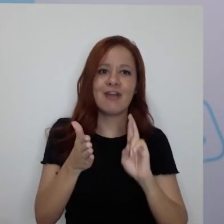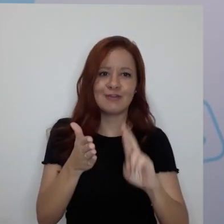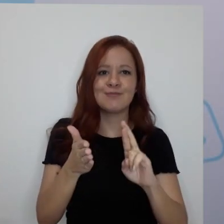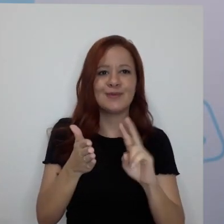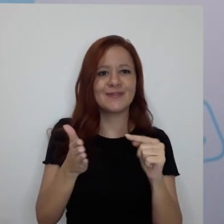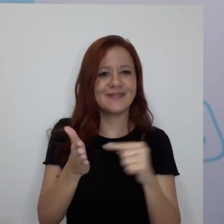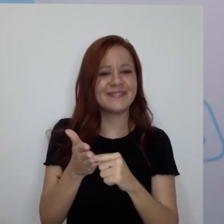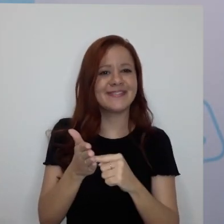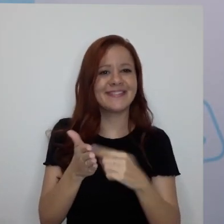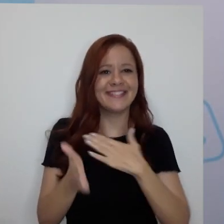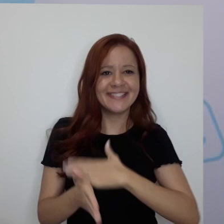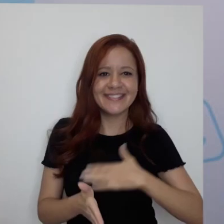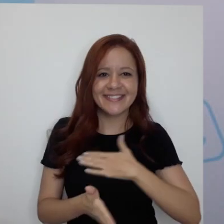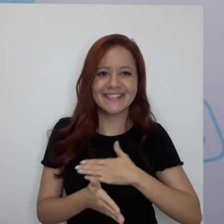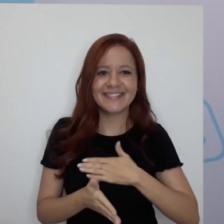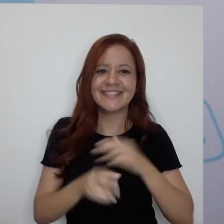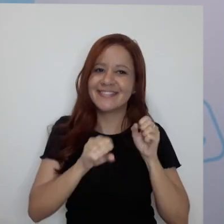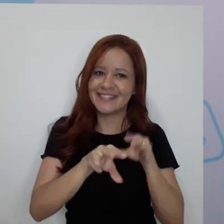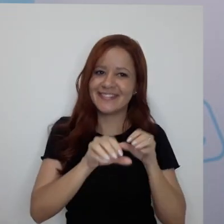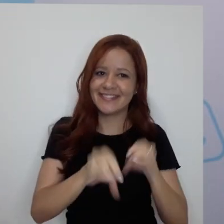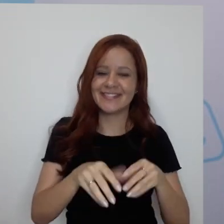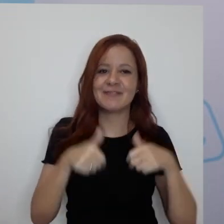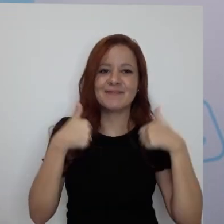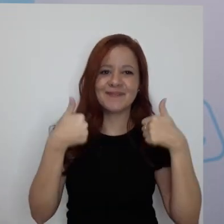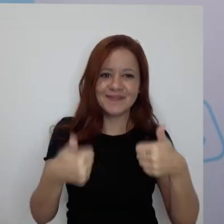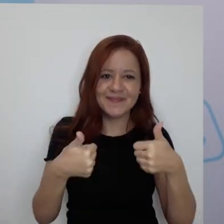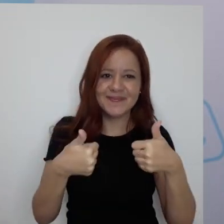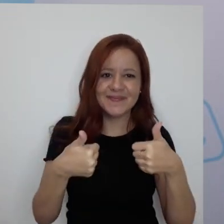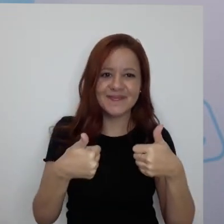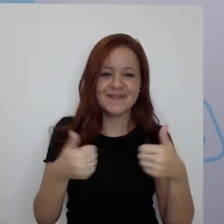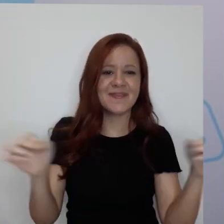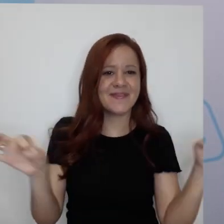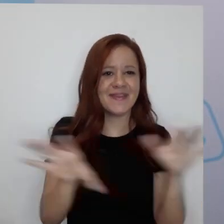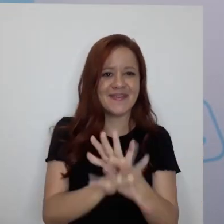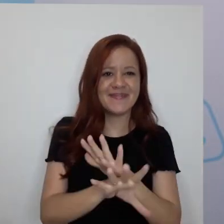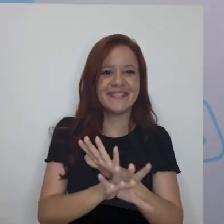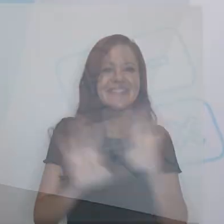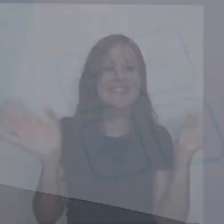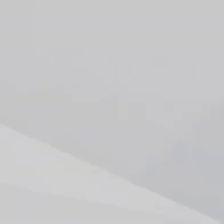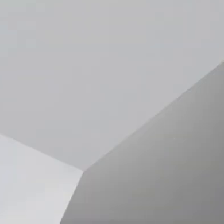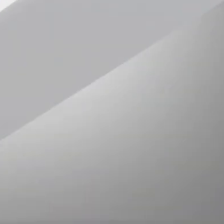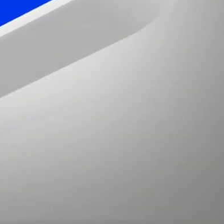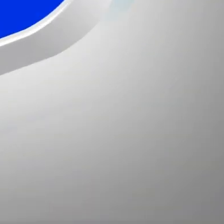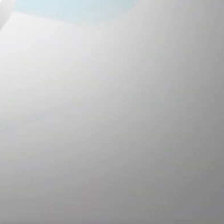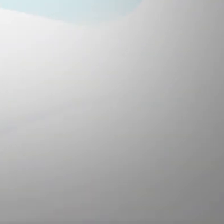Espero que tenham gostado da aula de hoje. Nós encerramos por aqui. Até a próxima!